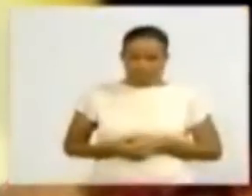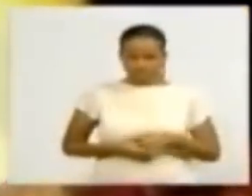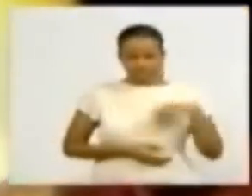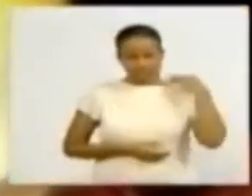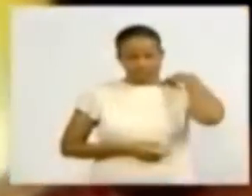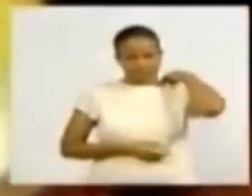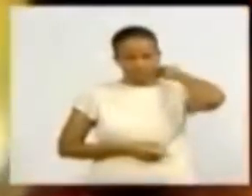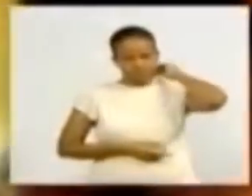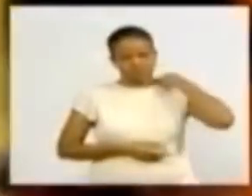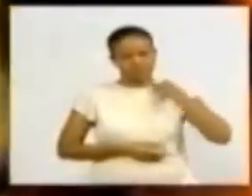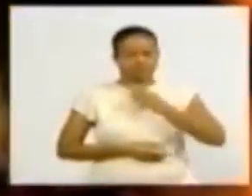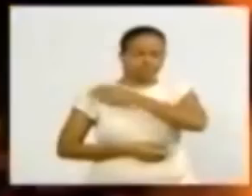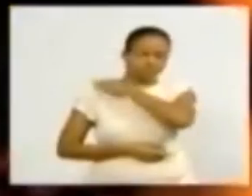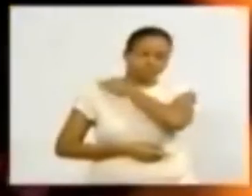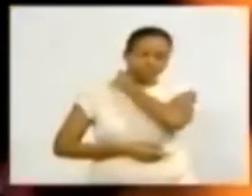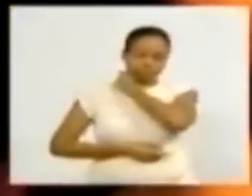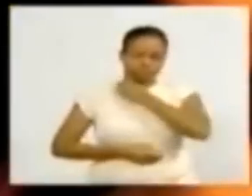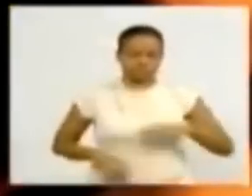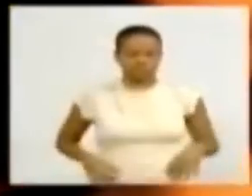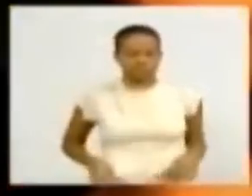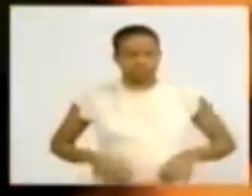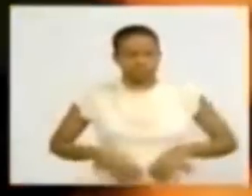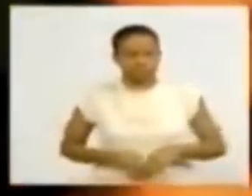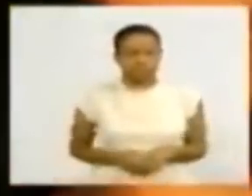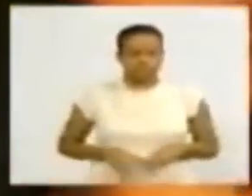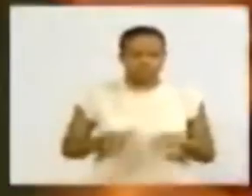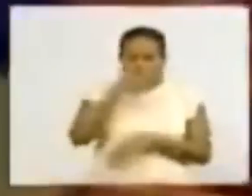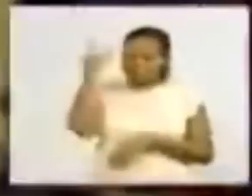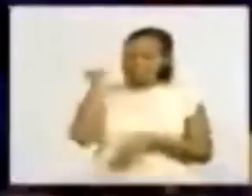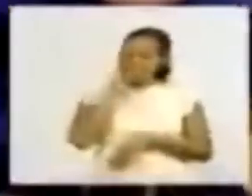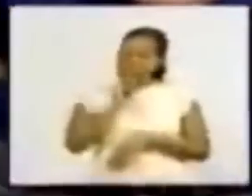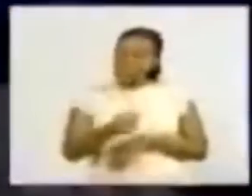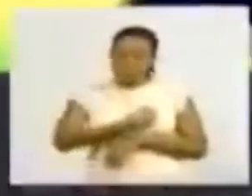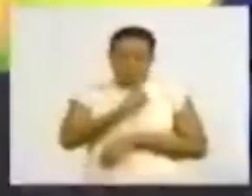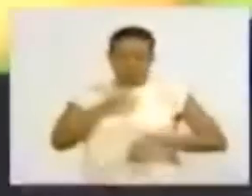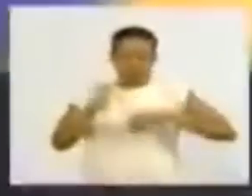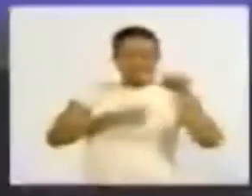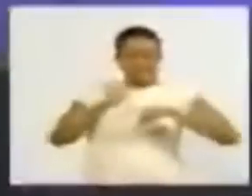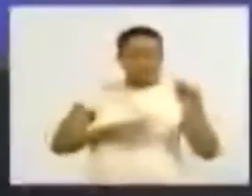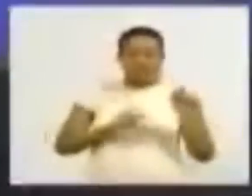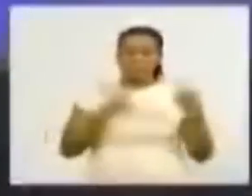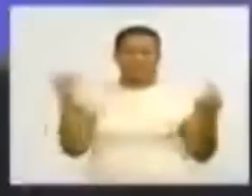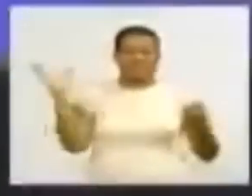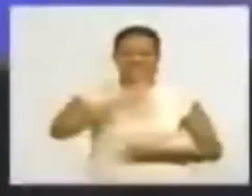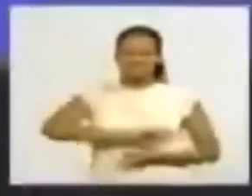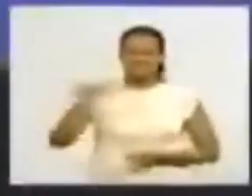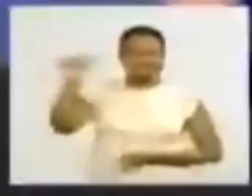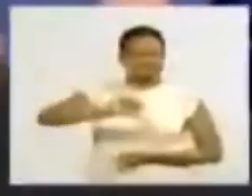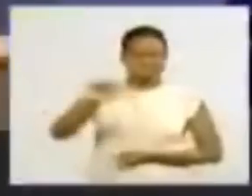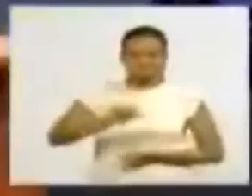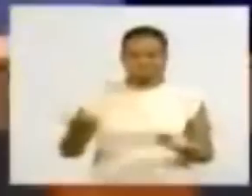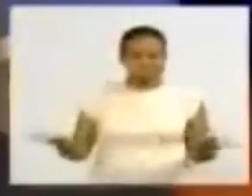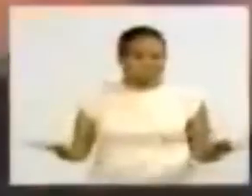lado. Eu não posso acreditar naquele que se diz convertido, mas que não é praticante da